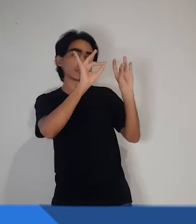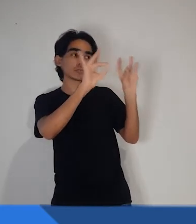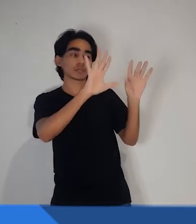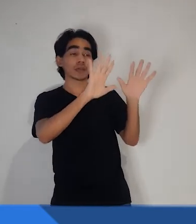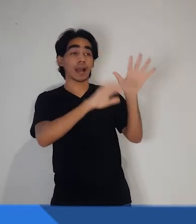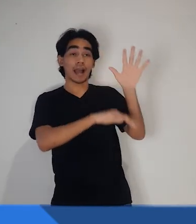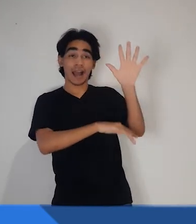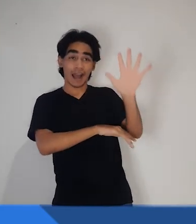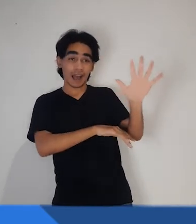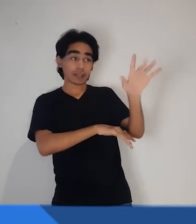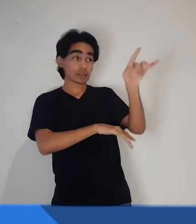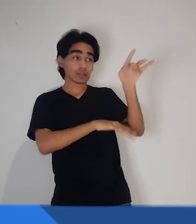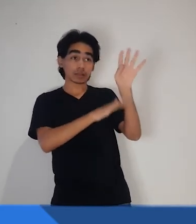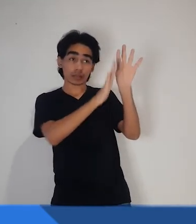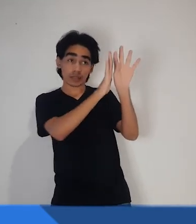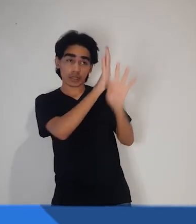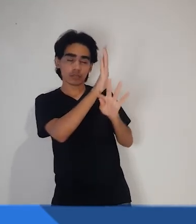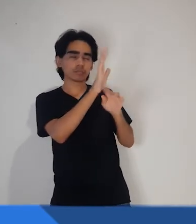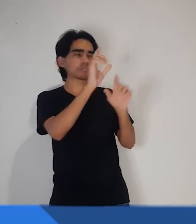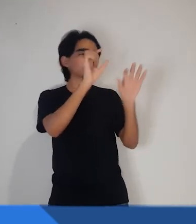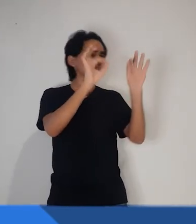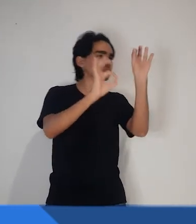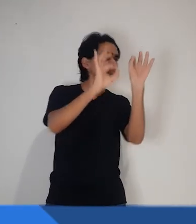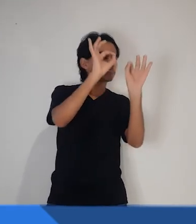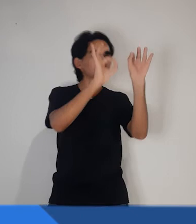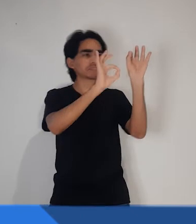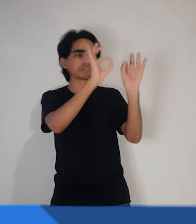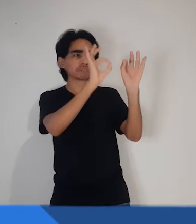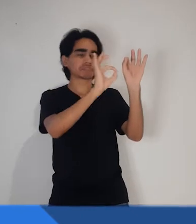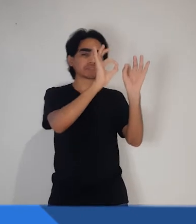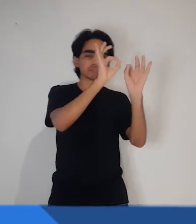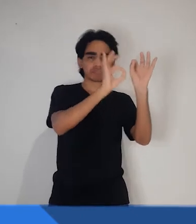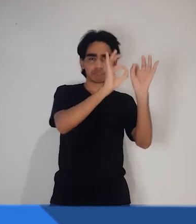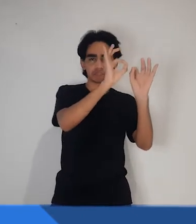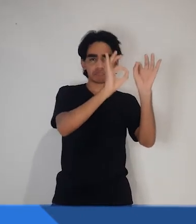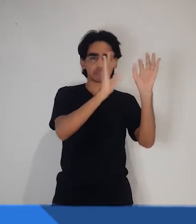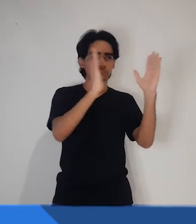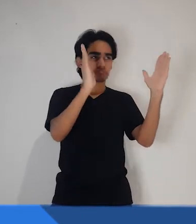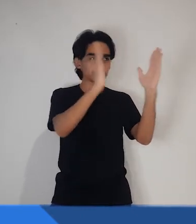lá para o campo de texto e dou uma ajeitada nele aqui.